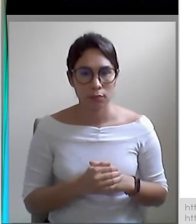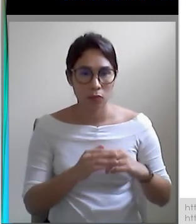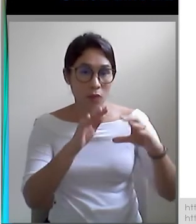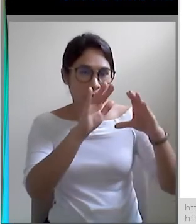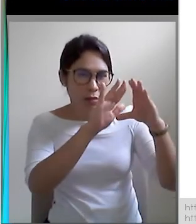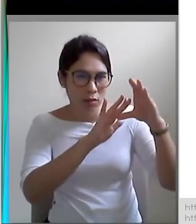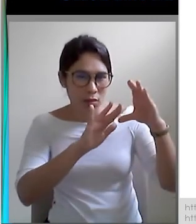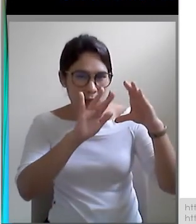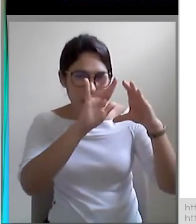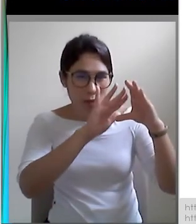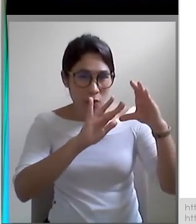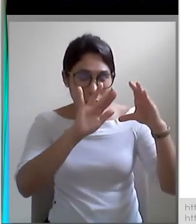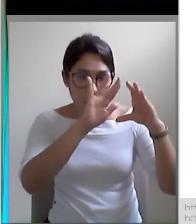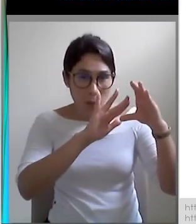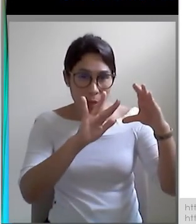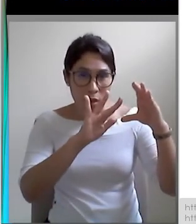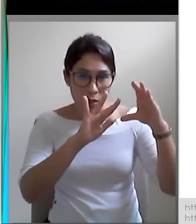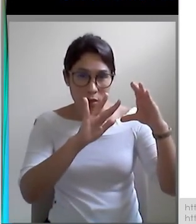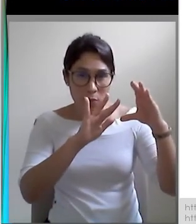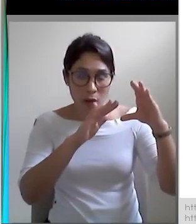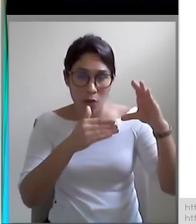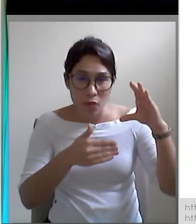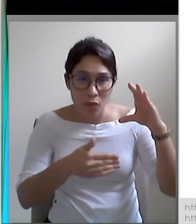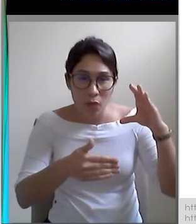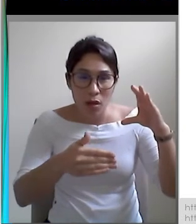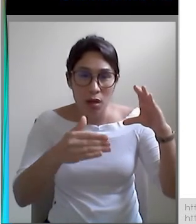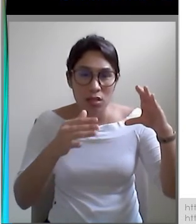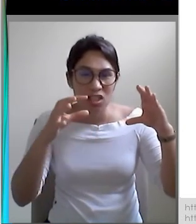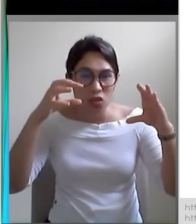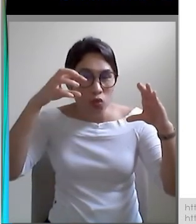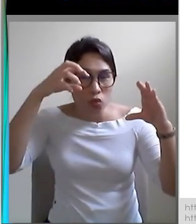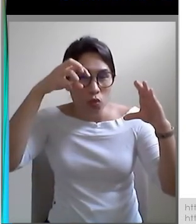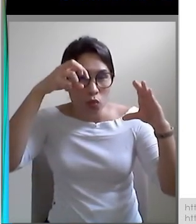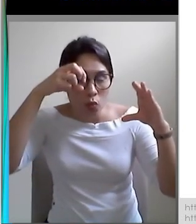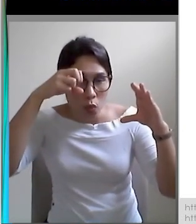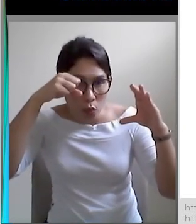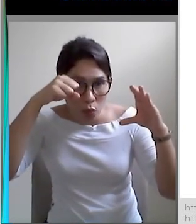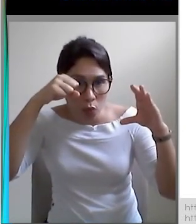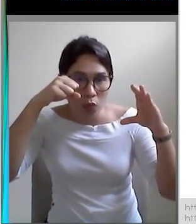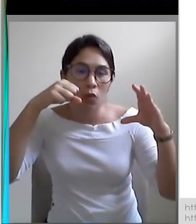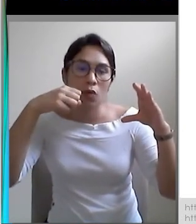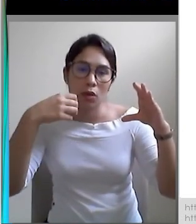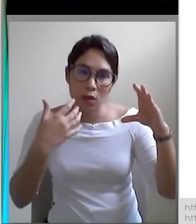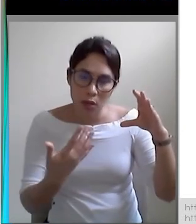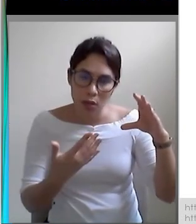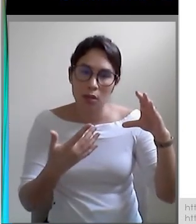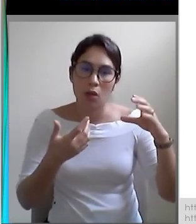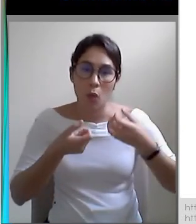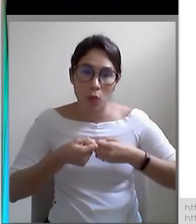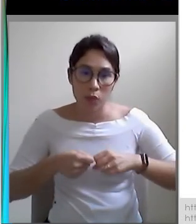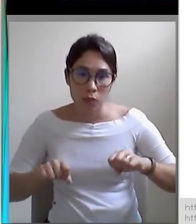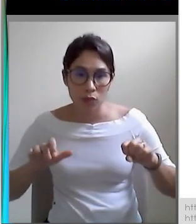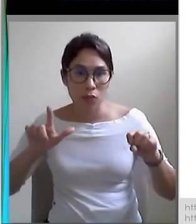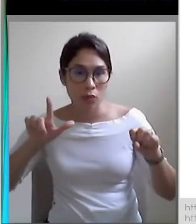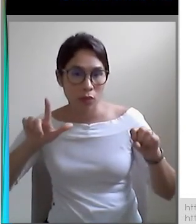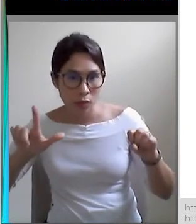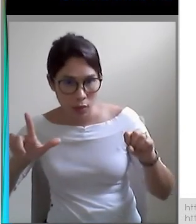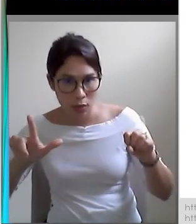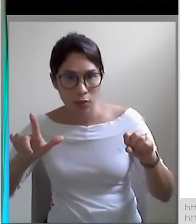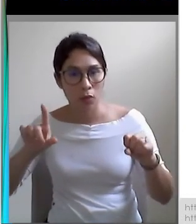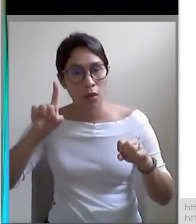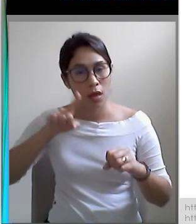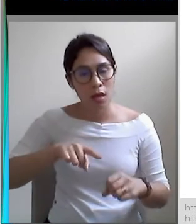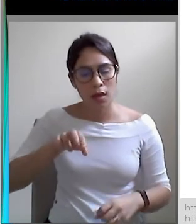Quando a intensidade dos citoplasmas torna-se azul escuro, denomina-se que o linfócito é reativo,